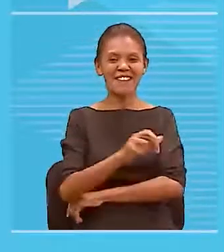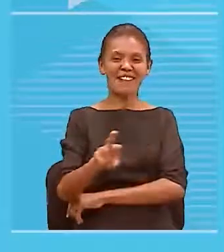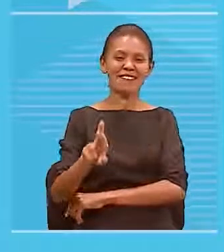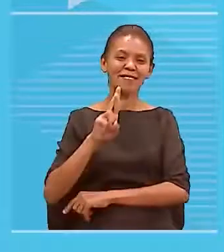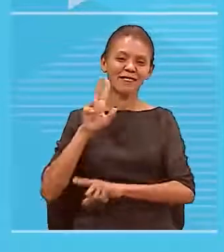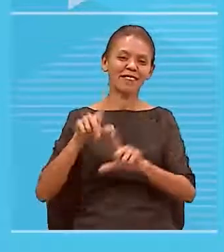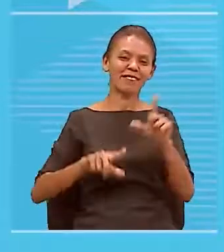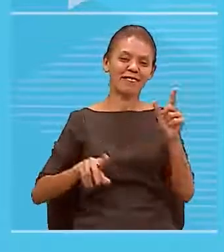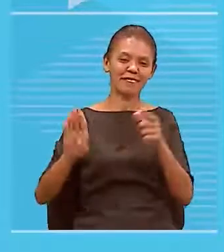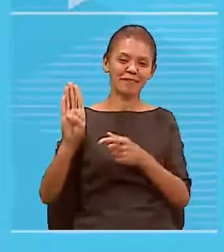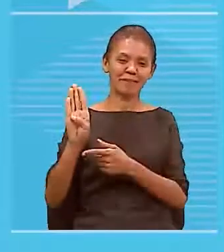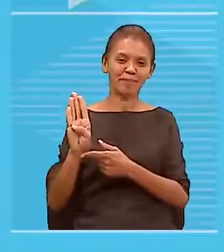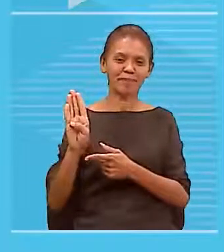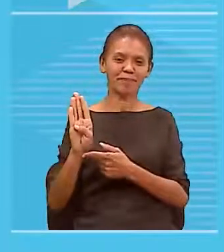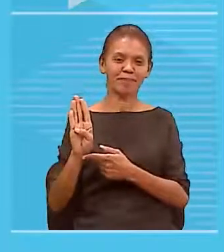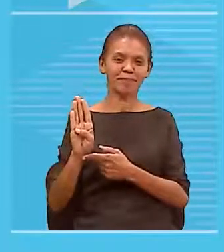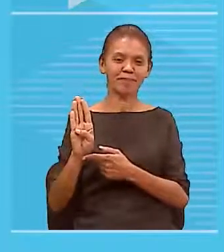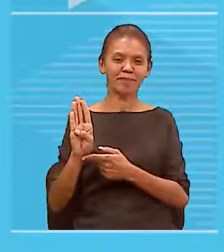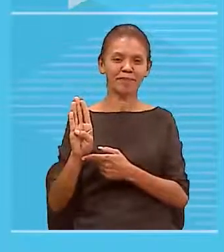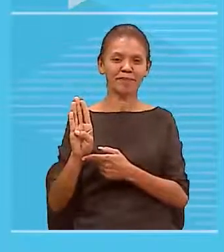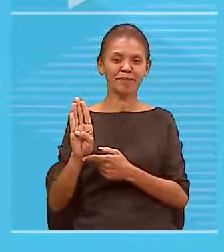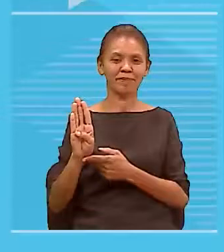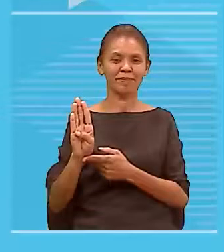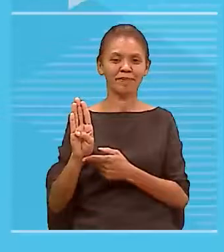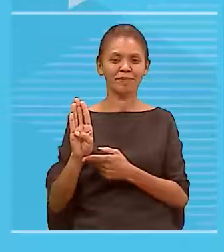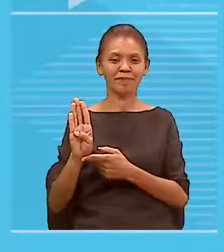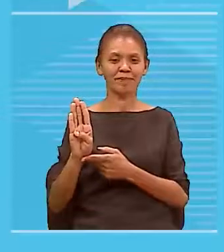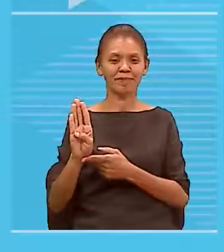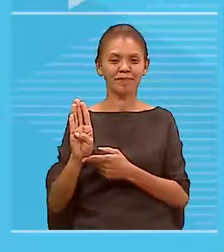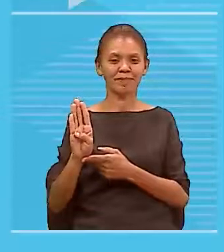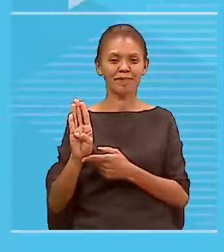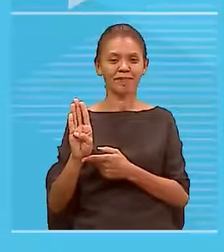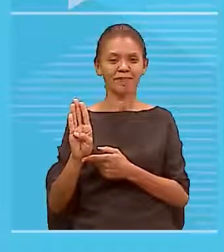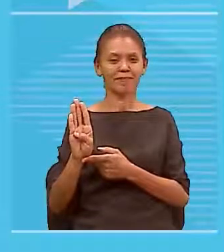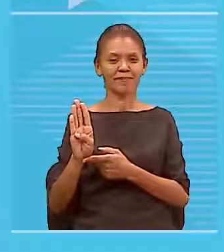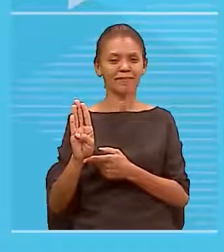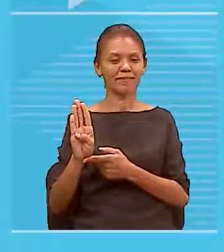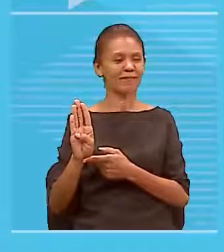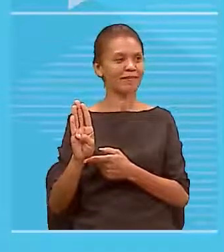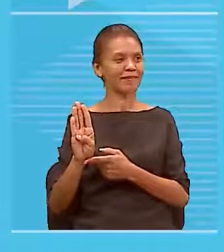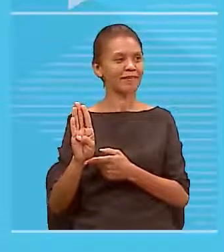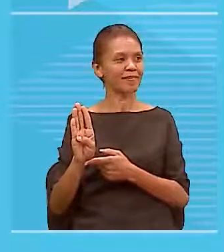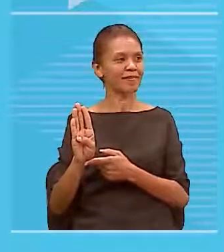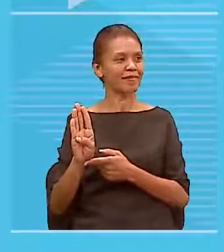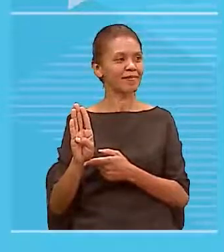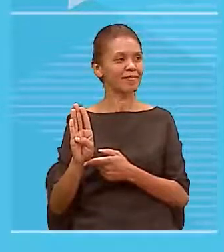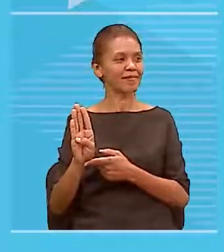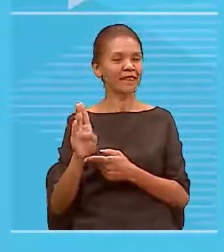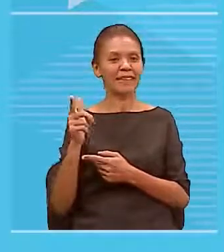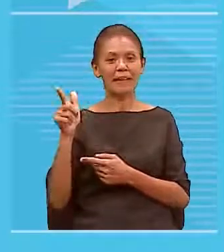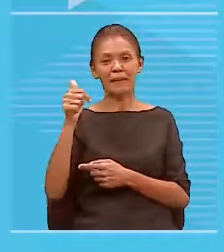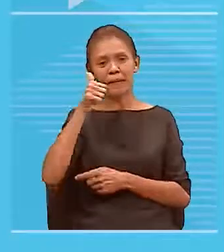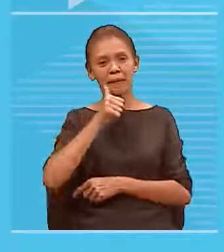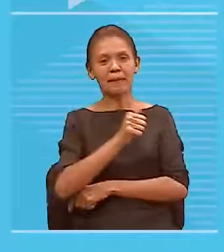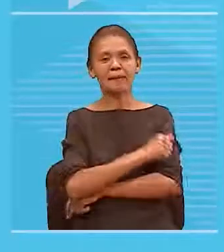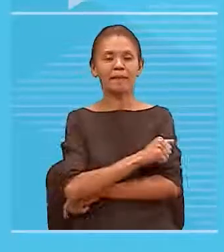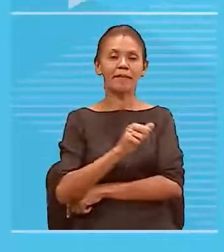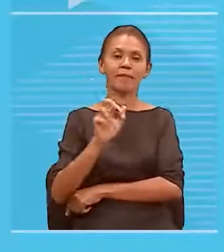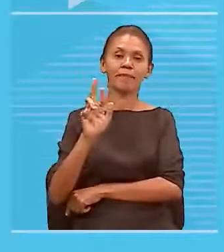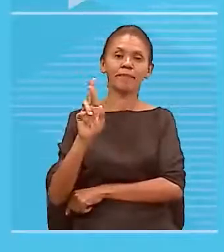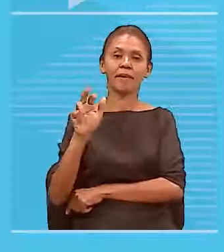e também com a Alana Ravena que me deu a letra B Legal vamos ver a letra C